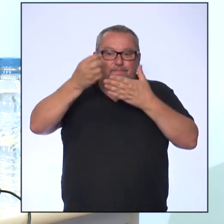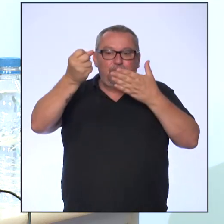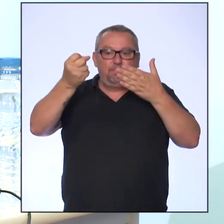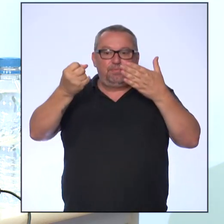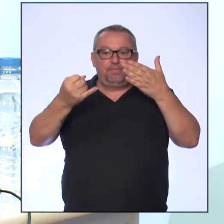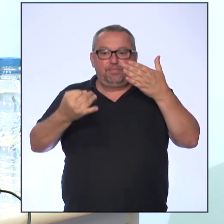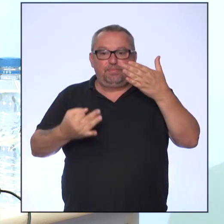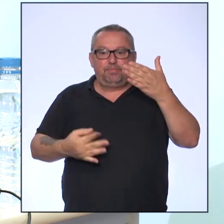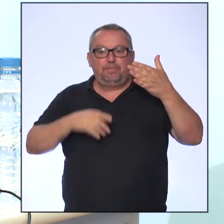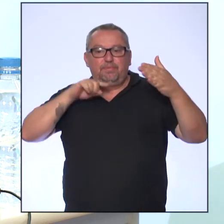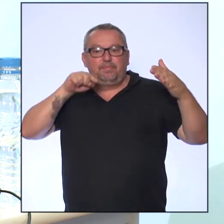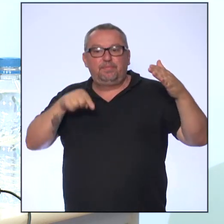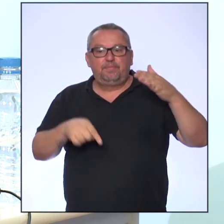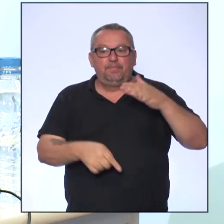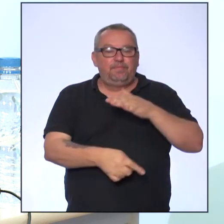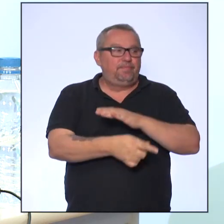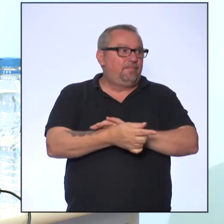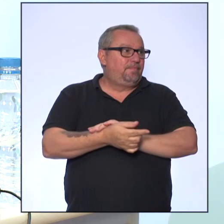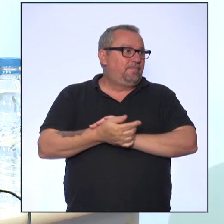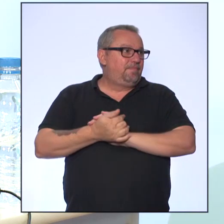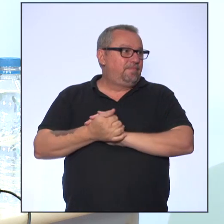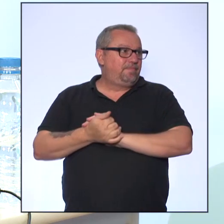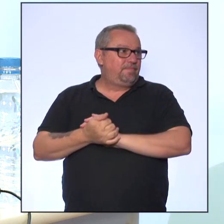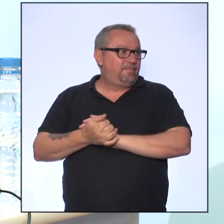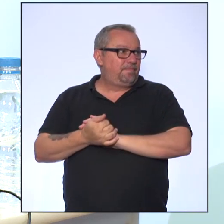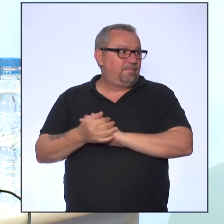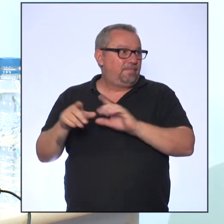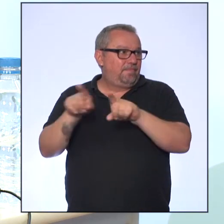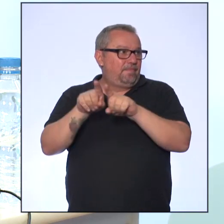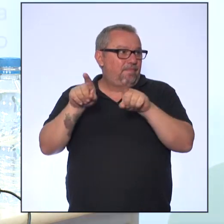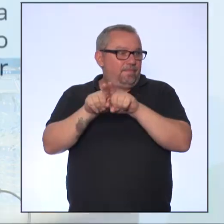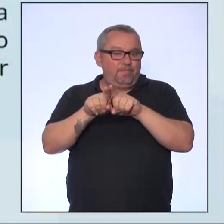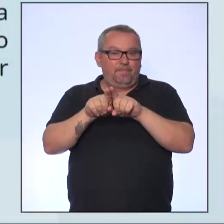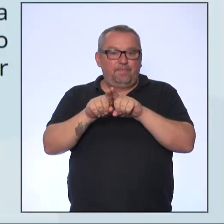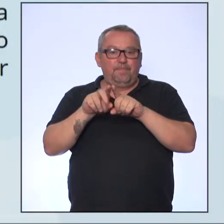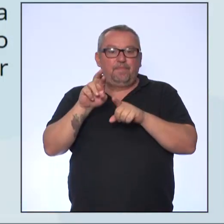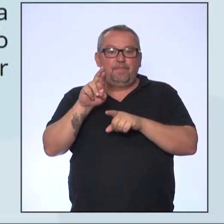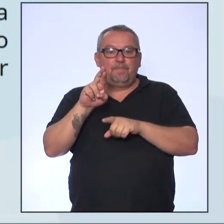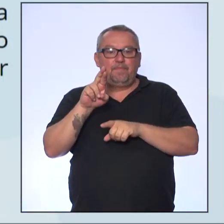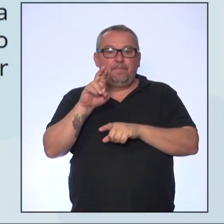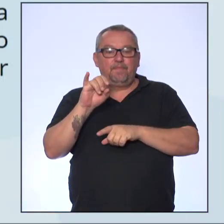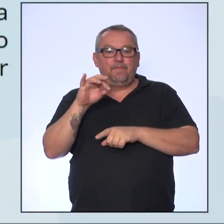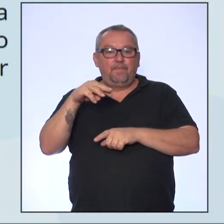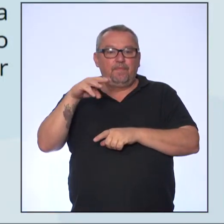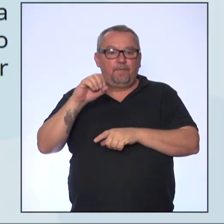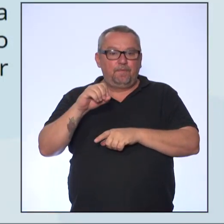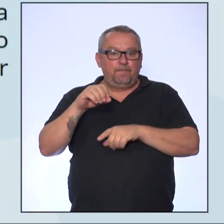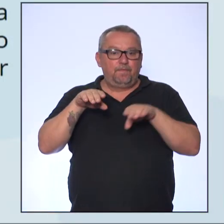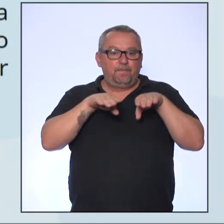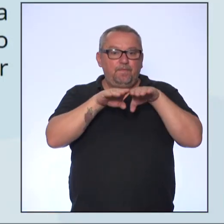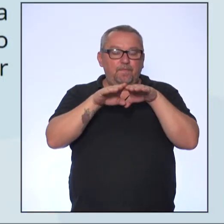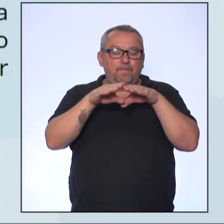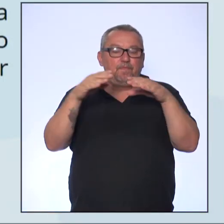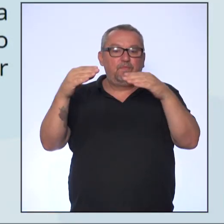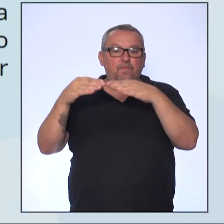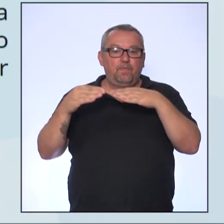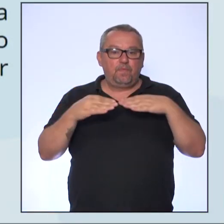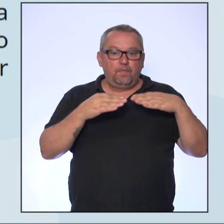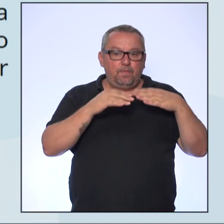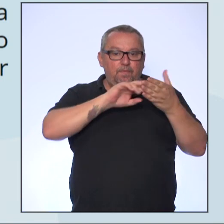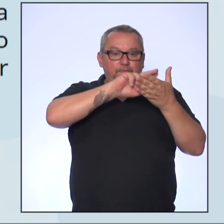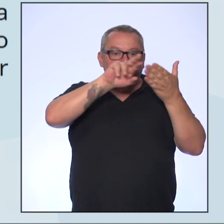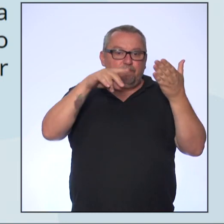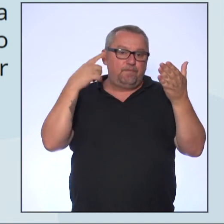muito aprofundado. Vamos lá, continuando. Ritmo. Padrão de combinação entre diversas durações de sons